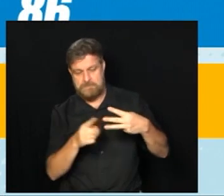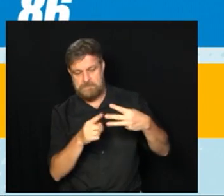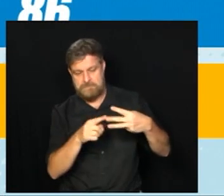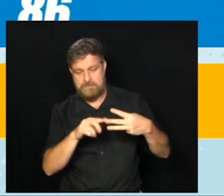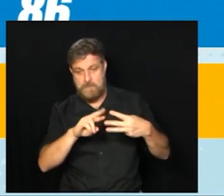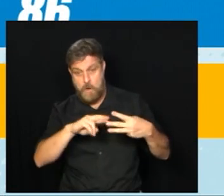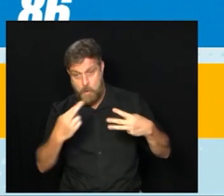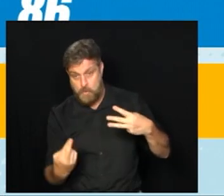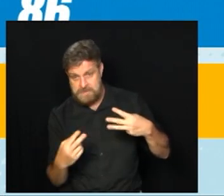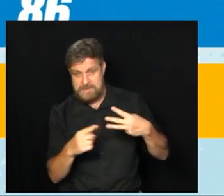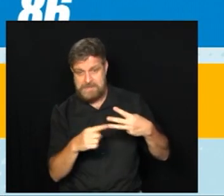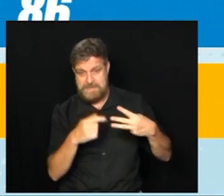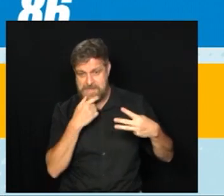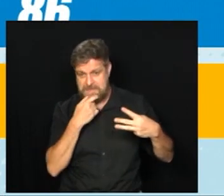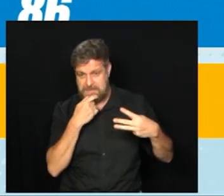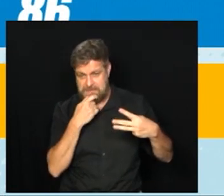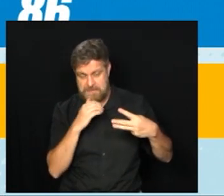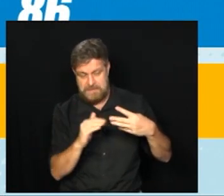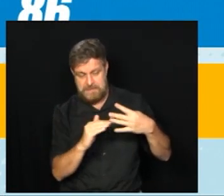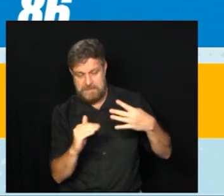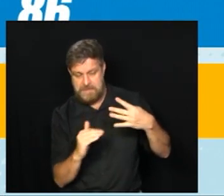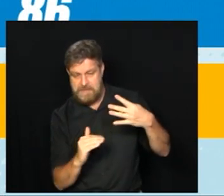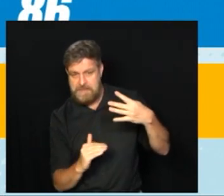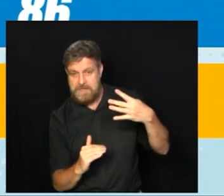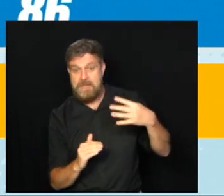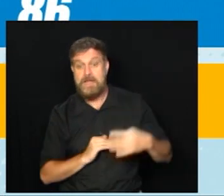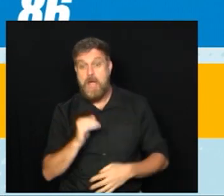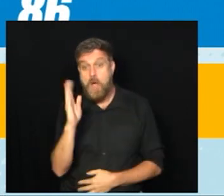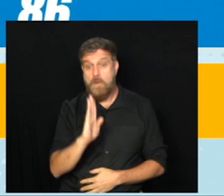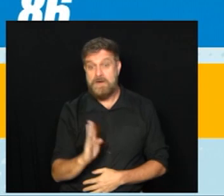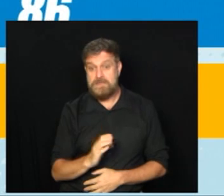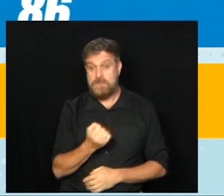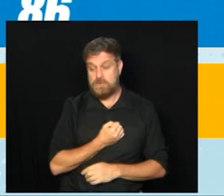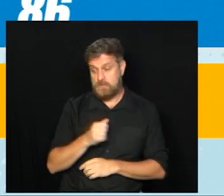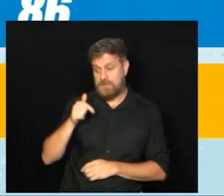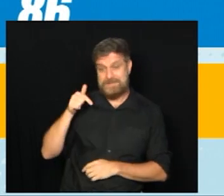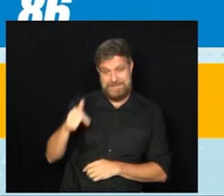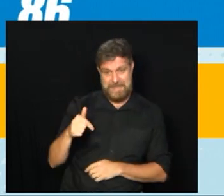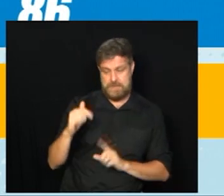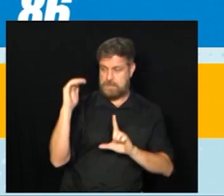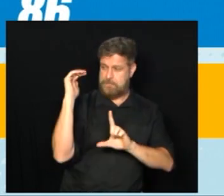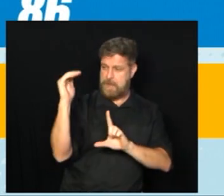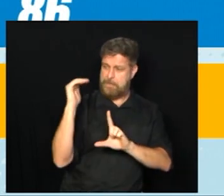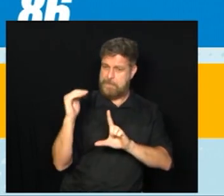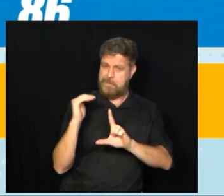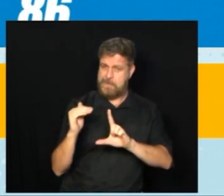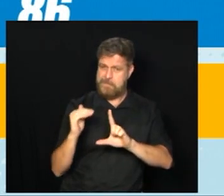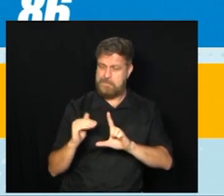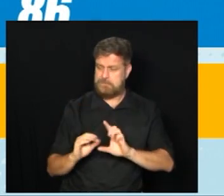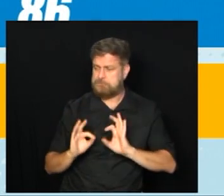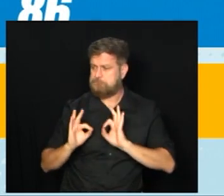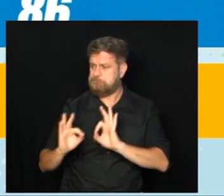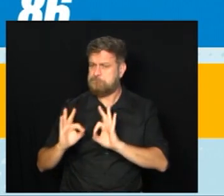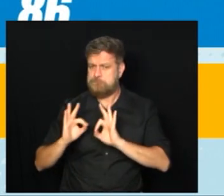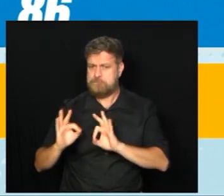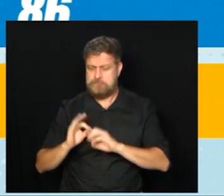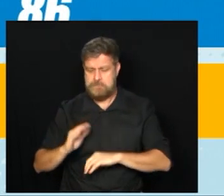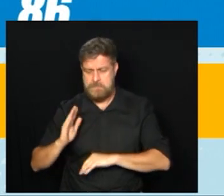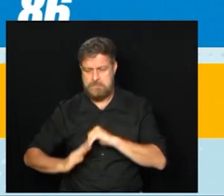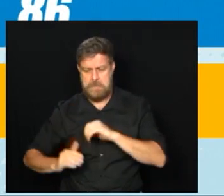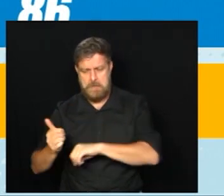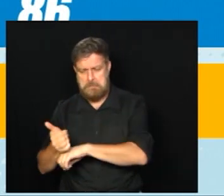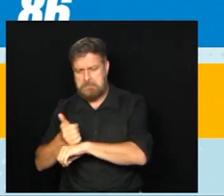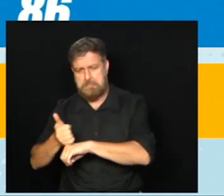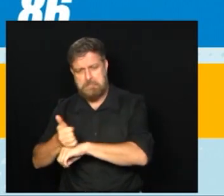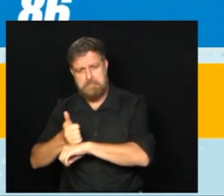Grã-Bretanha. E logo abaixo, olha só o Brasil, hein? 7º colocado, que grande desempenho os nossos atletas estão